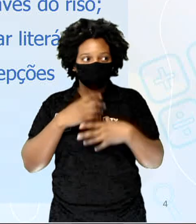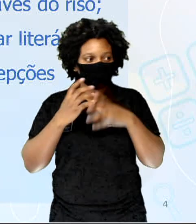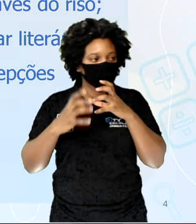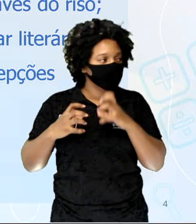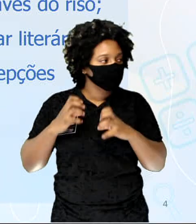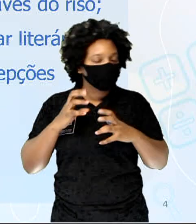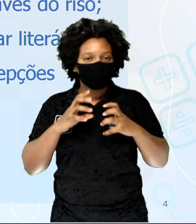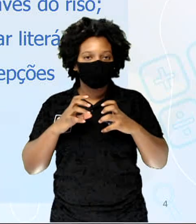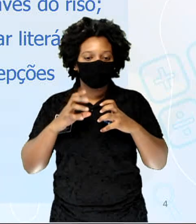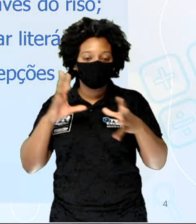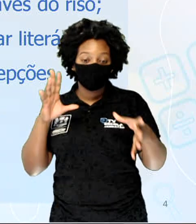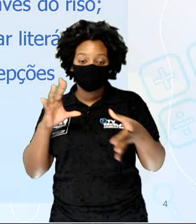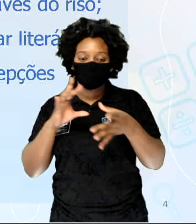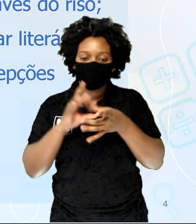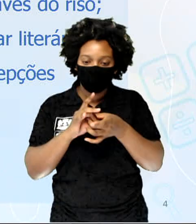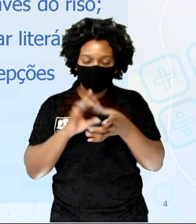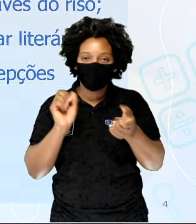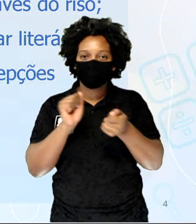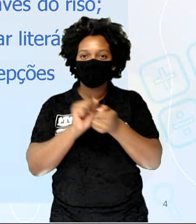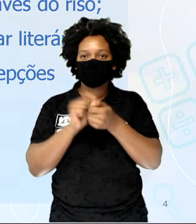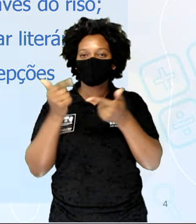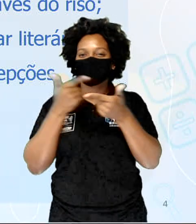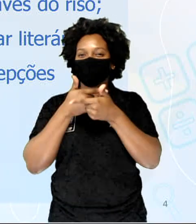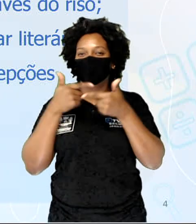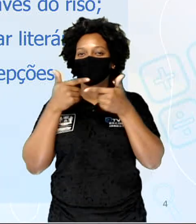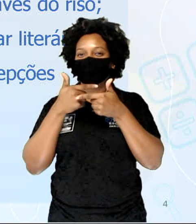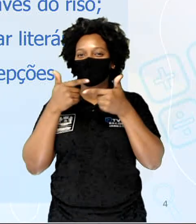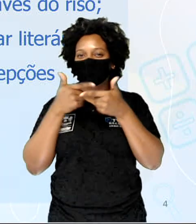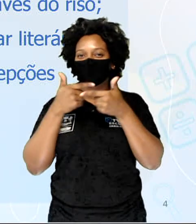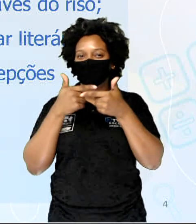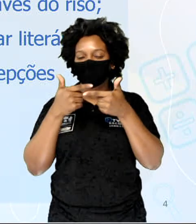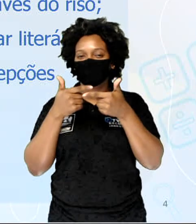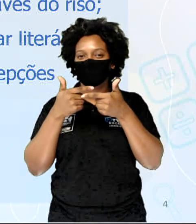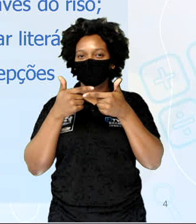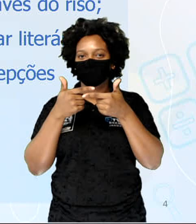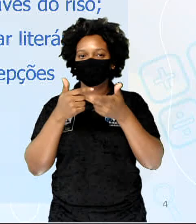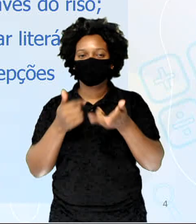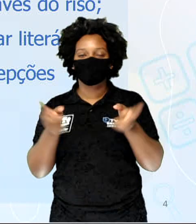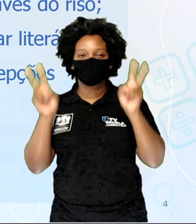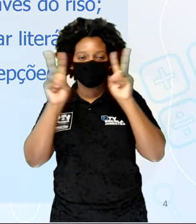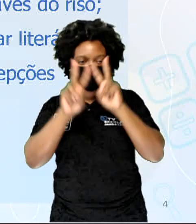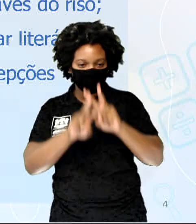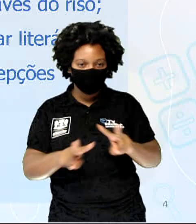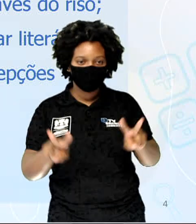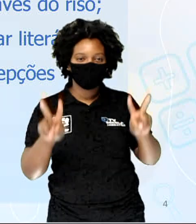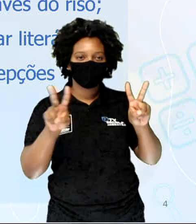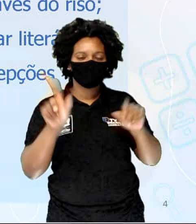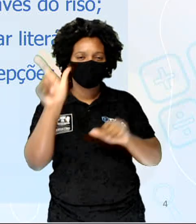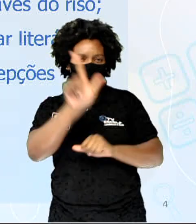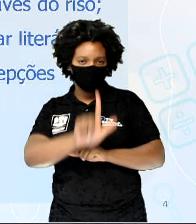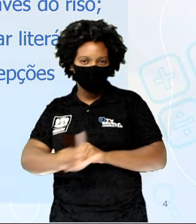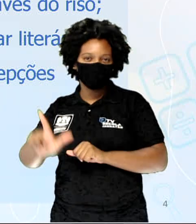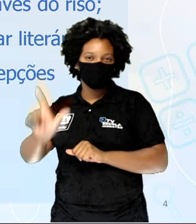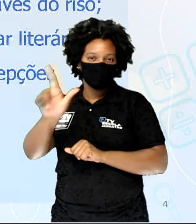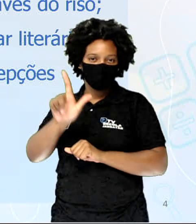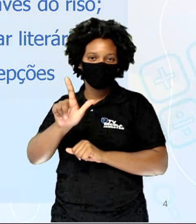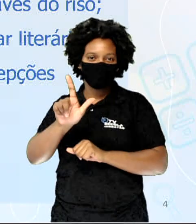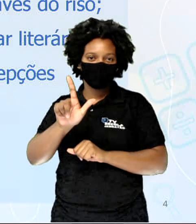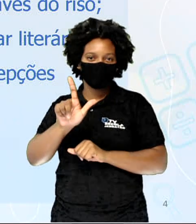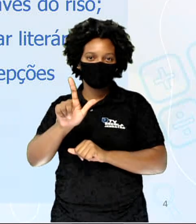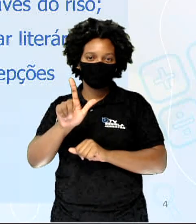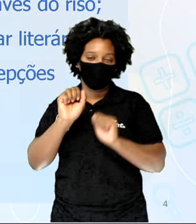pessoas através do riso. Visualizar a realidade contemporânea por meio de um olhar literário.